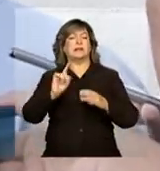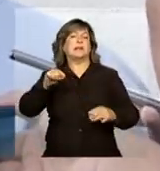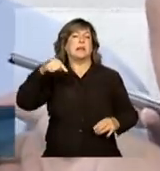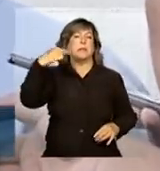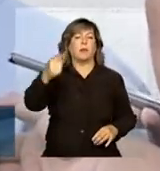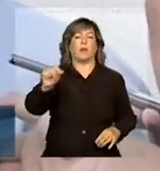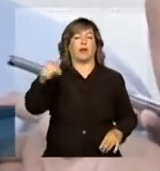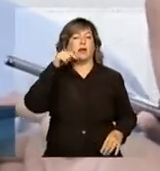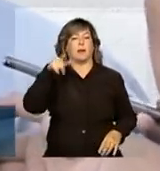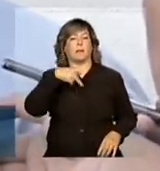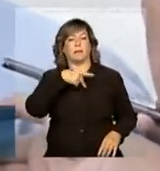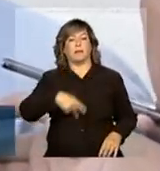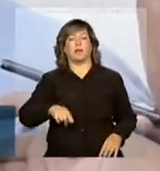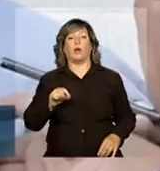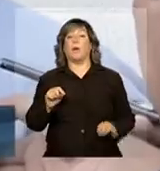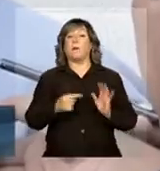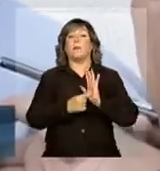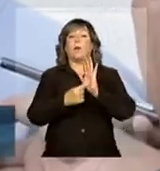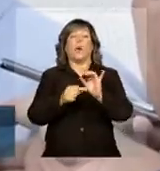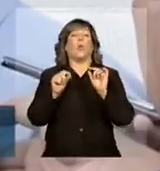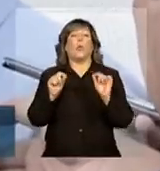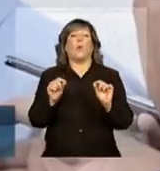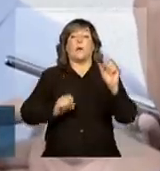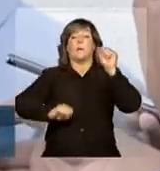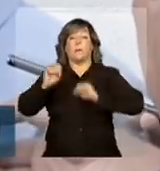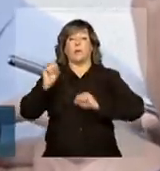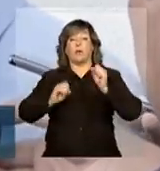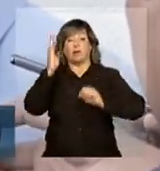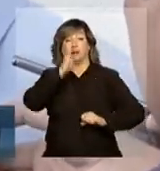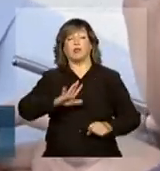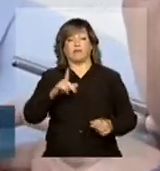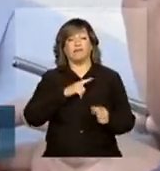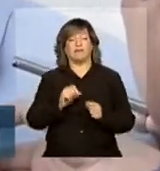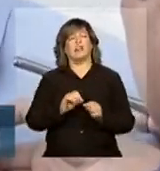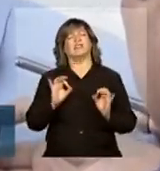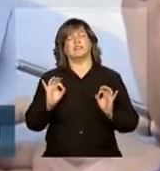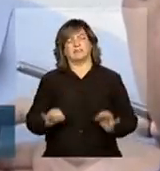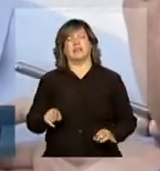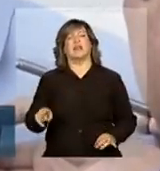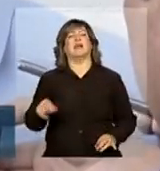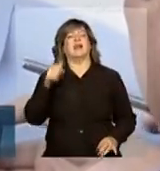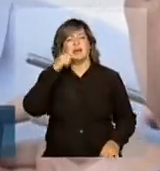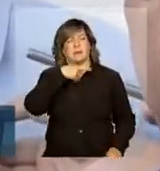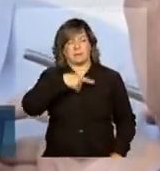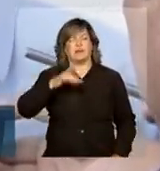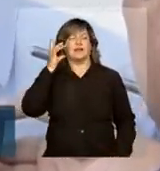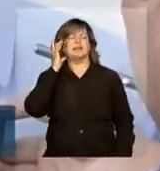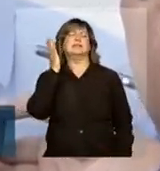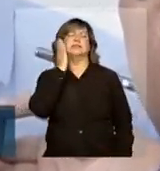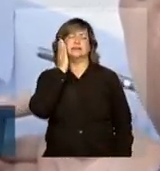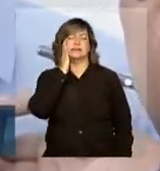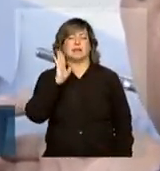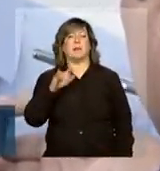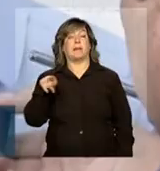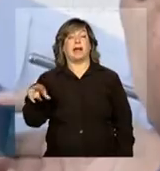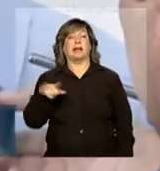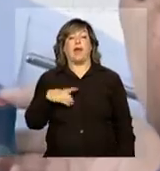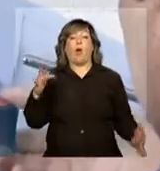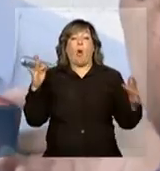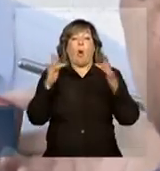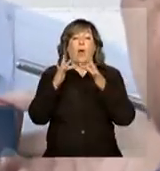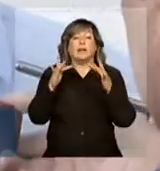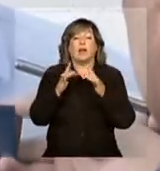mostrando o que a produção nacional está fazendo efetivamente. Obviamente que a presidenta sabe, mas ela tem um contato no campo, vê